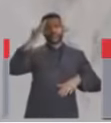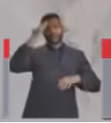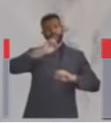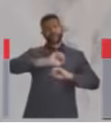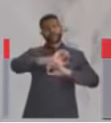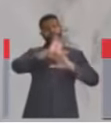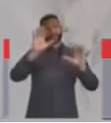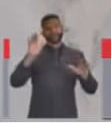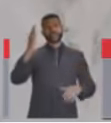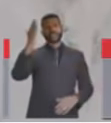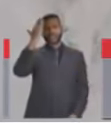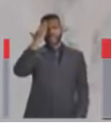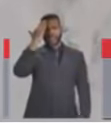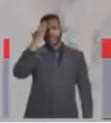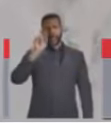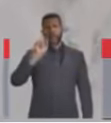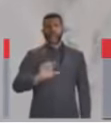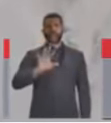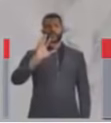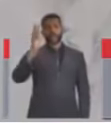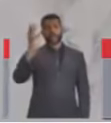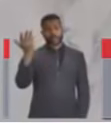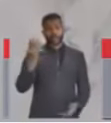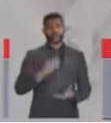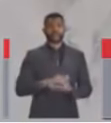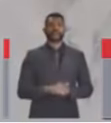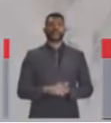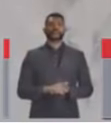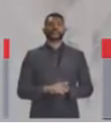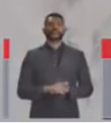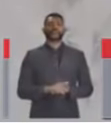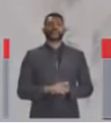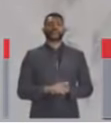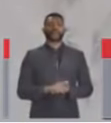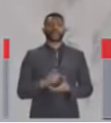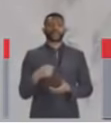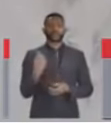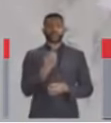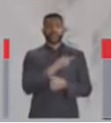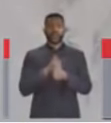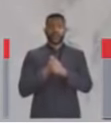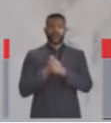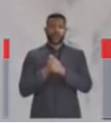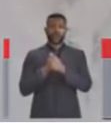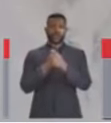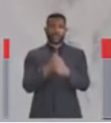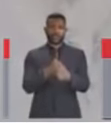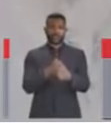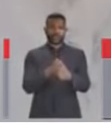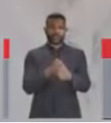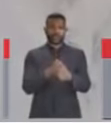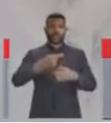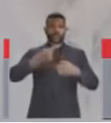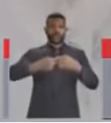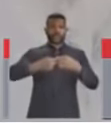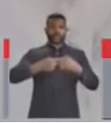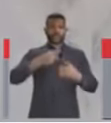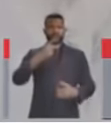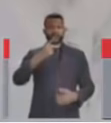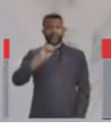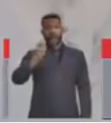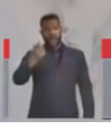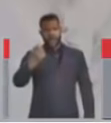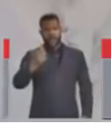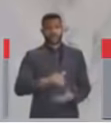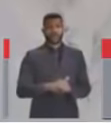e conhecimento do que acontece o fato é que nós estamos acompanhando não só no município de Poá